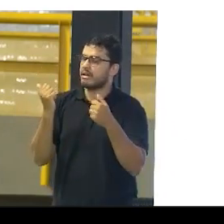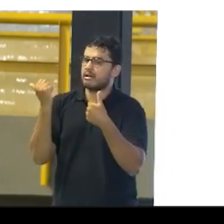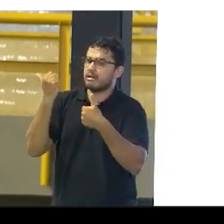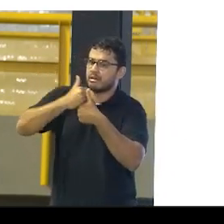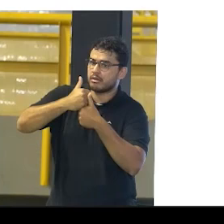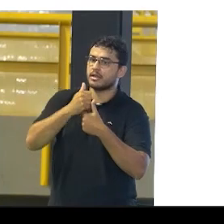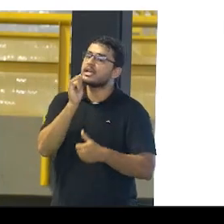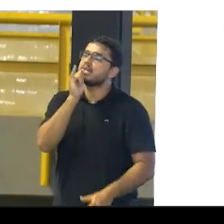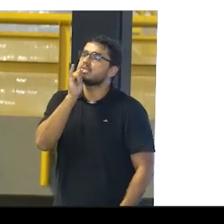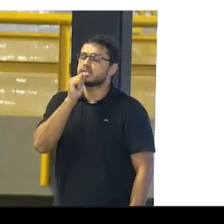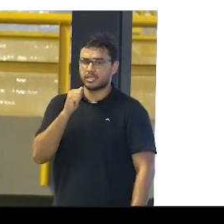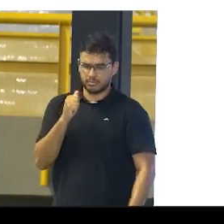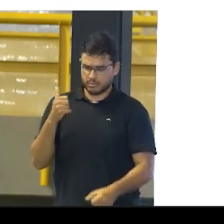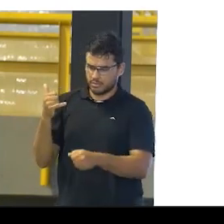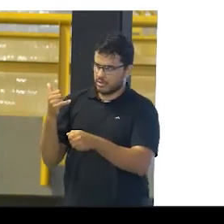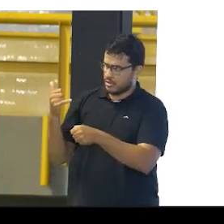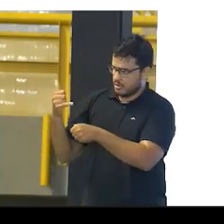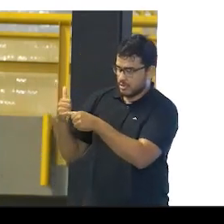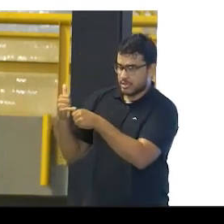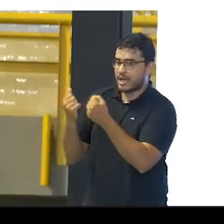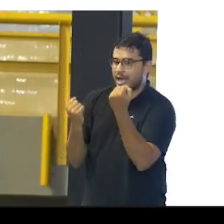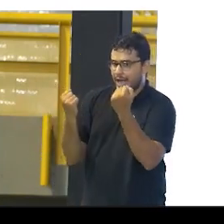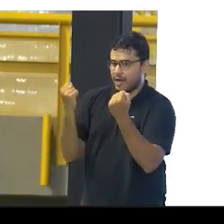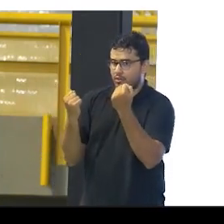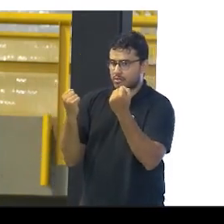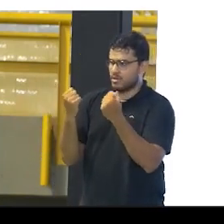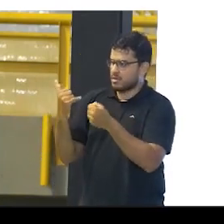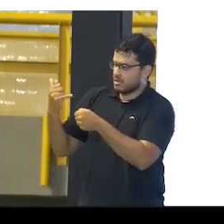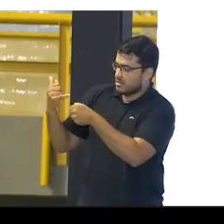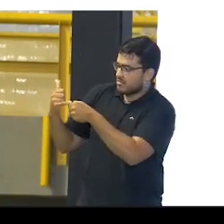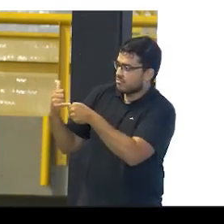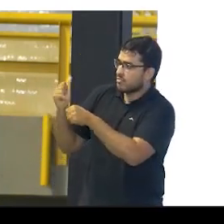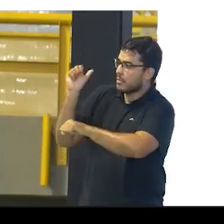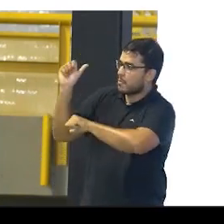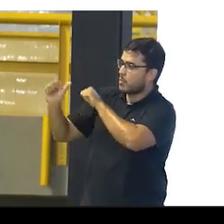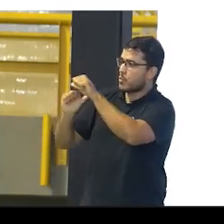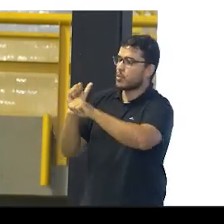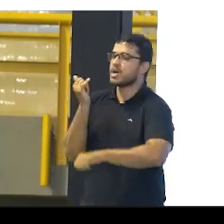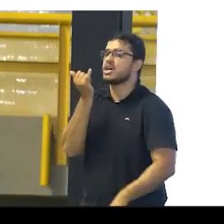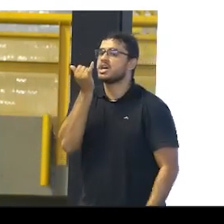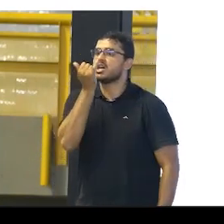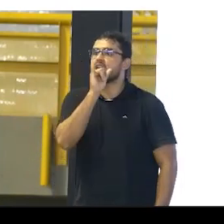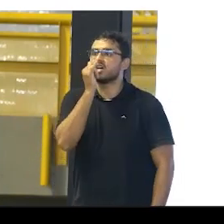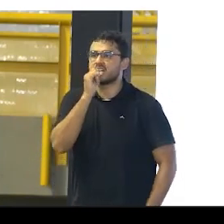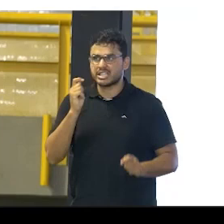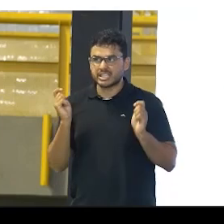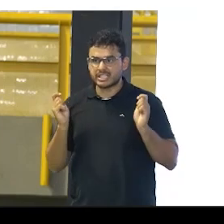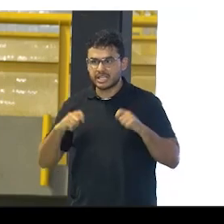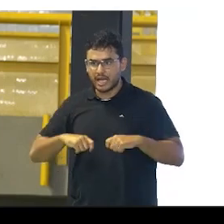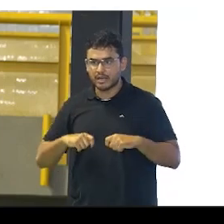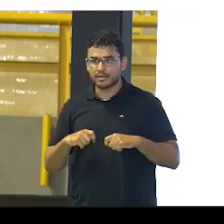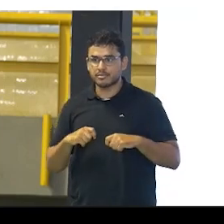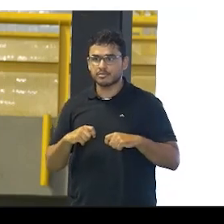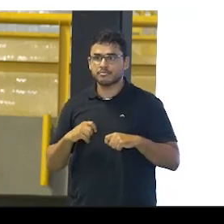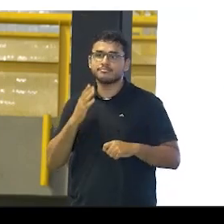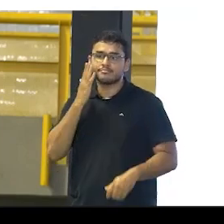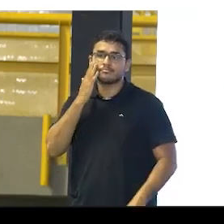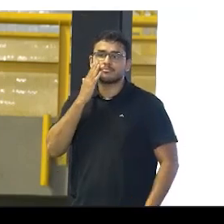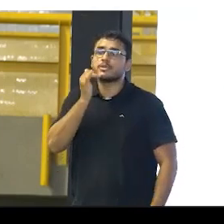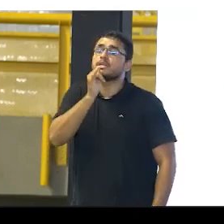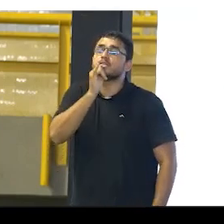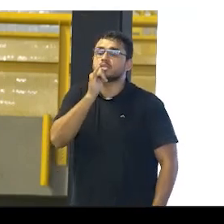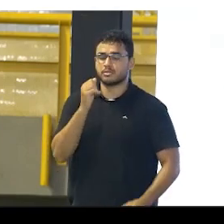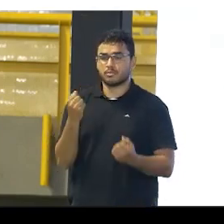a escassear, vai se encontrar um substituto, não apenas, como existe hoje, para